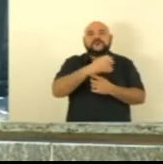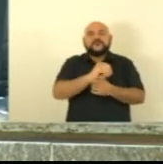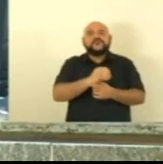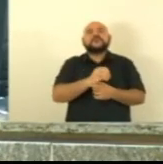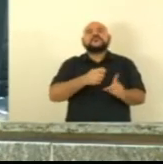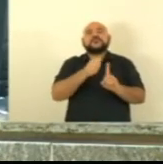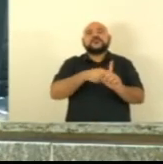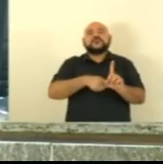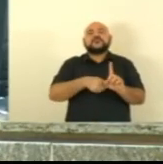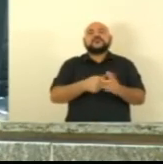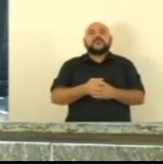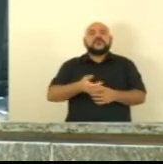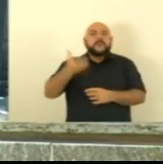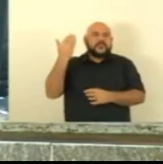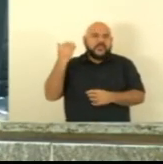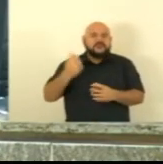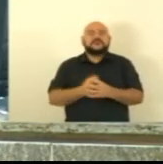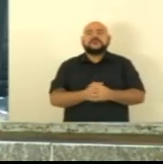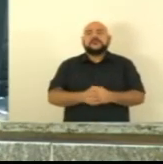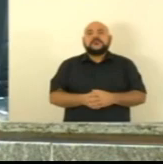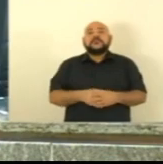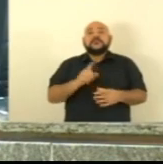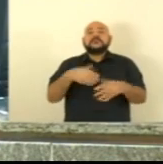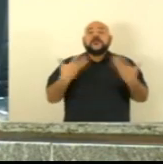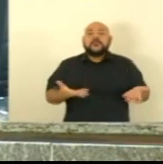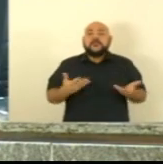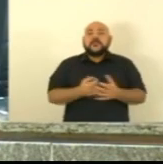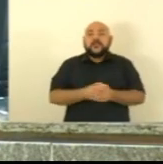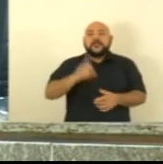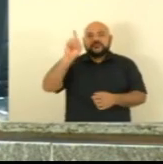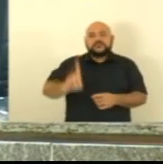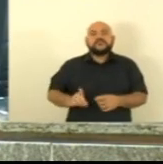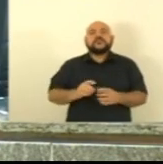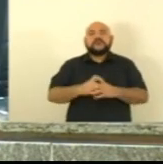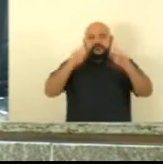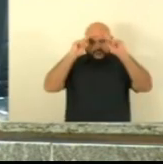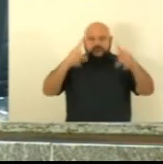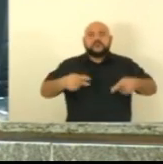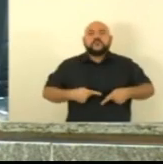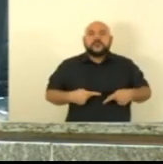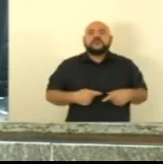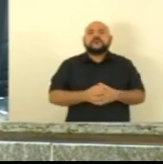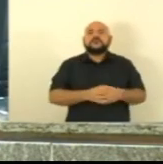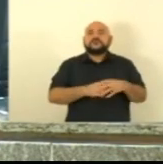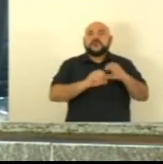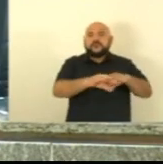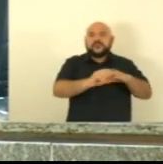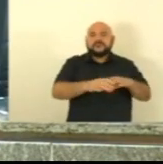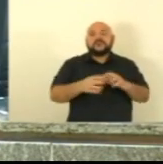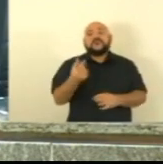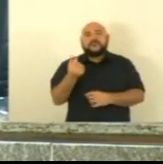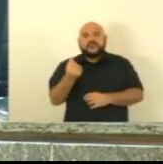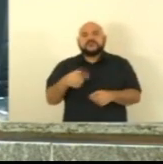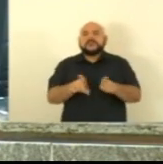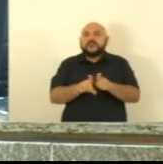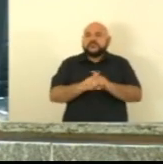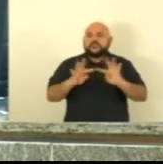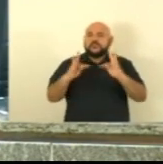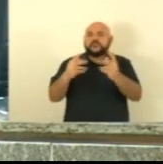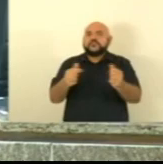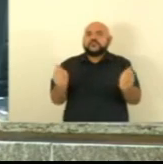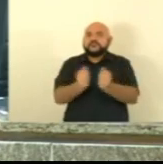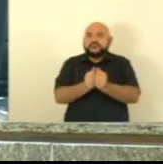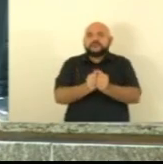20/3/2023, nas comissões de conjunto de Justiça, Defesa, Direitos Humanos, de Saúde e de Finanças. O relator Mazinho dos Anjos prevaleceu do prazo